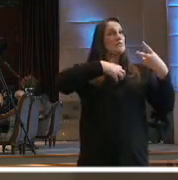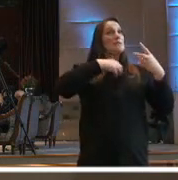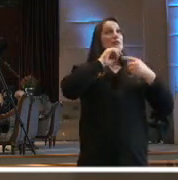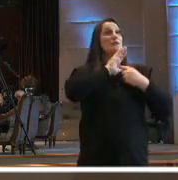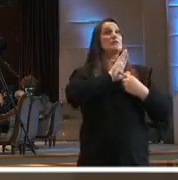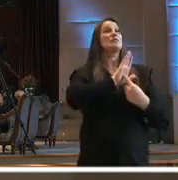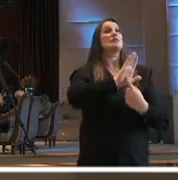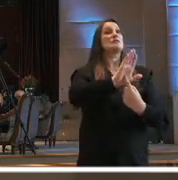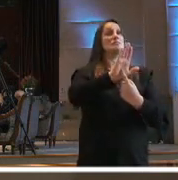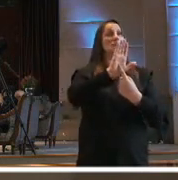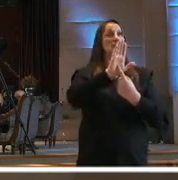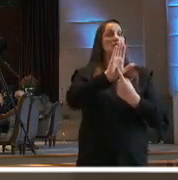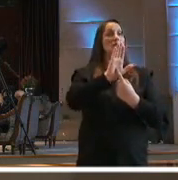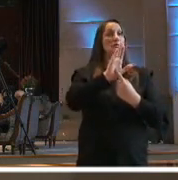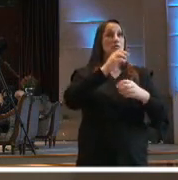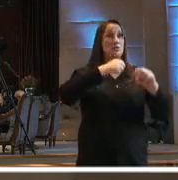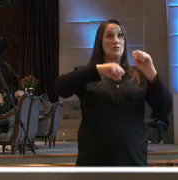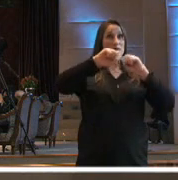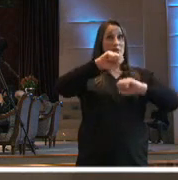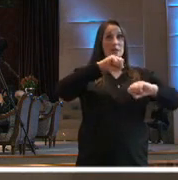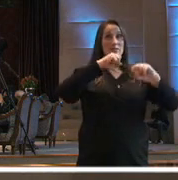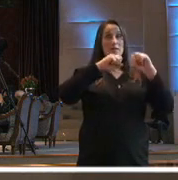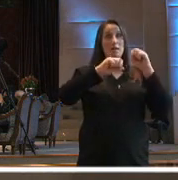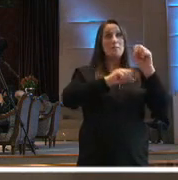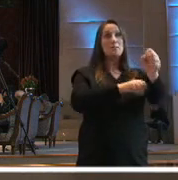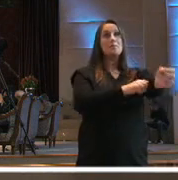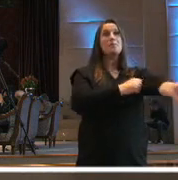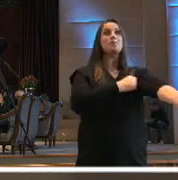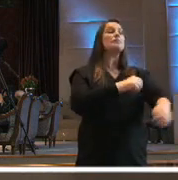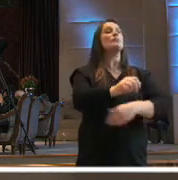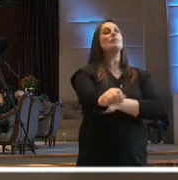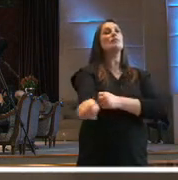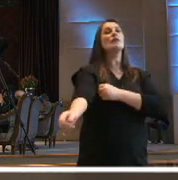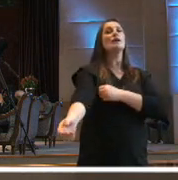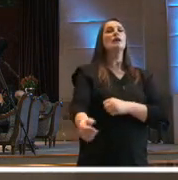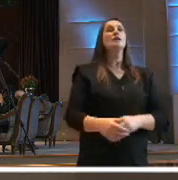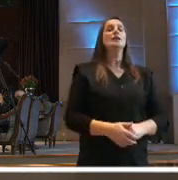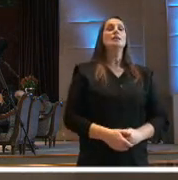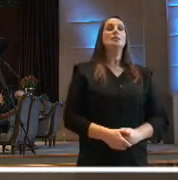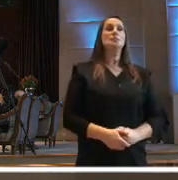expresso aqui nesse salmo, e eu quero nessa manhã concluir com ele,